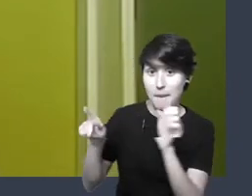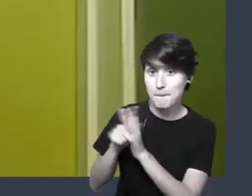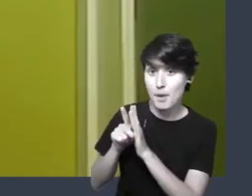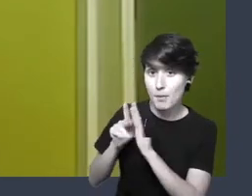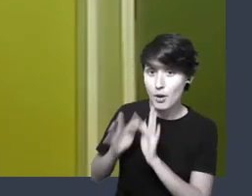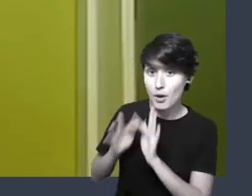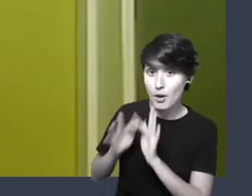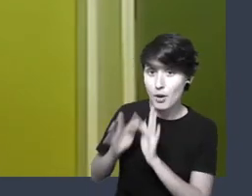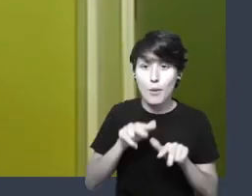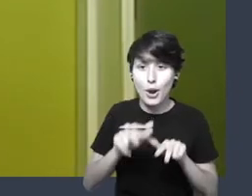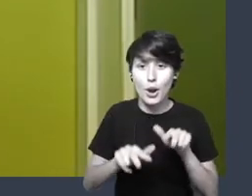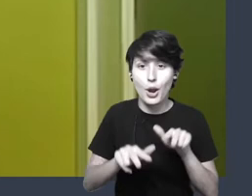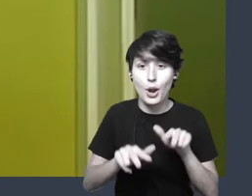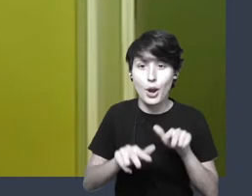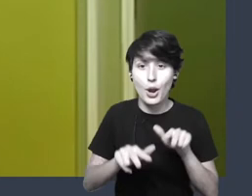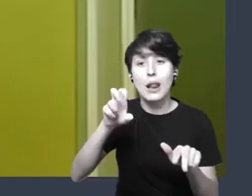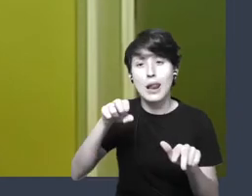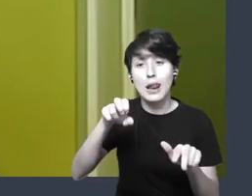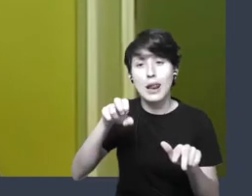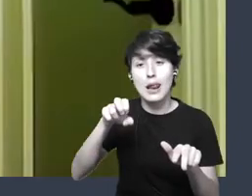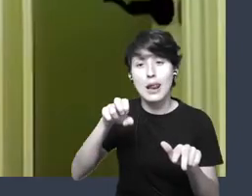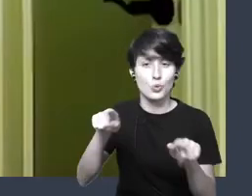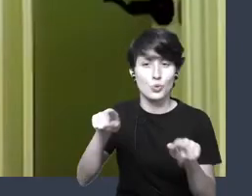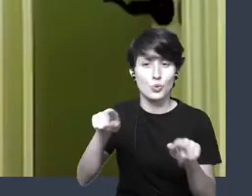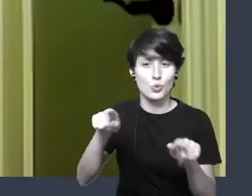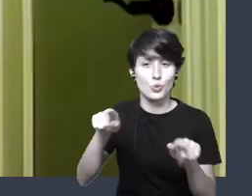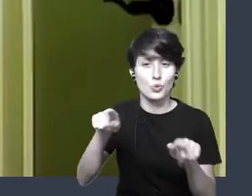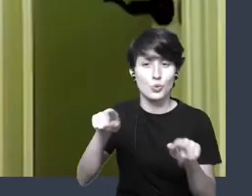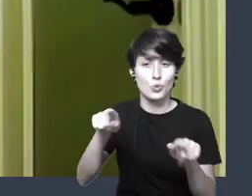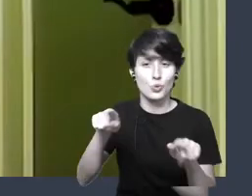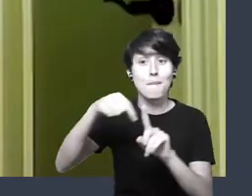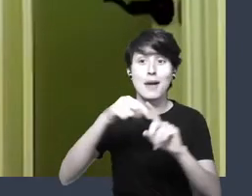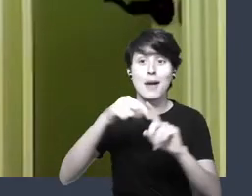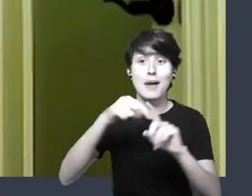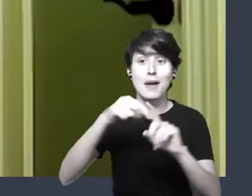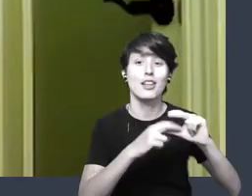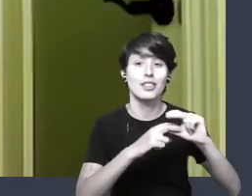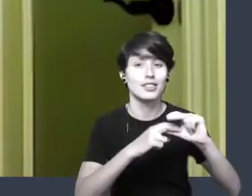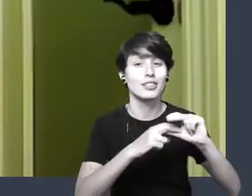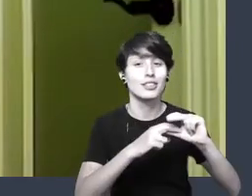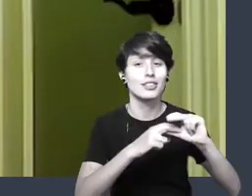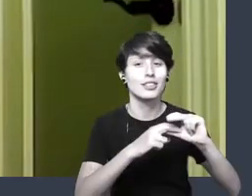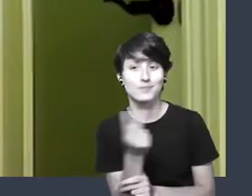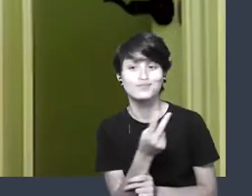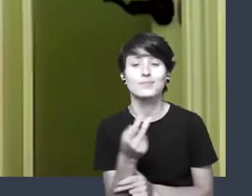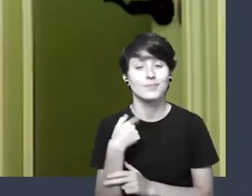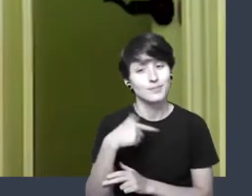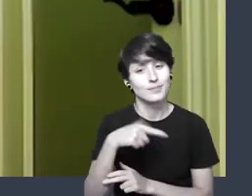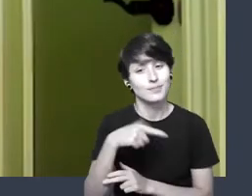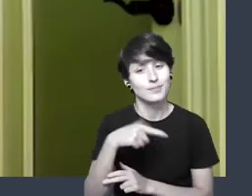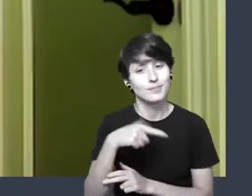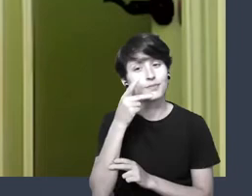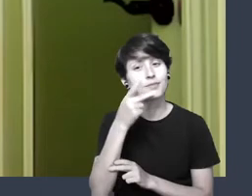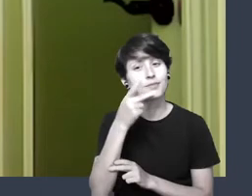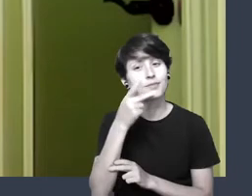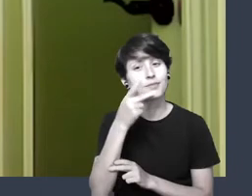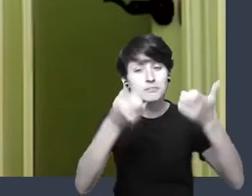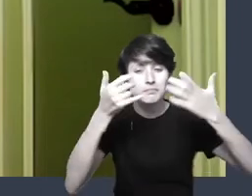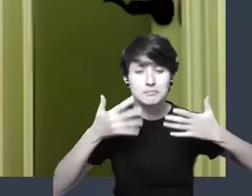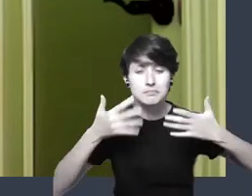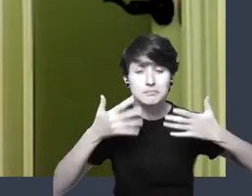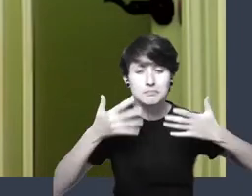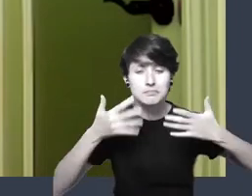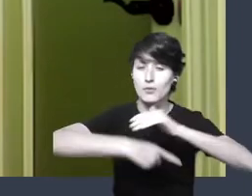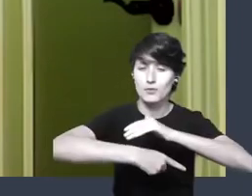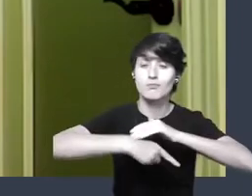também está disponível em R, além do Python. Então, eu escolhi para falar um pouquinho sobre AIF360. É ela, essa ferramenta